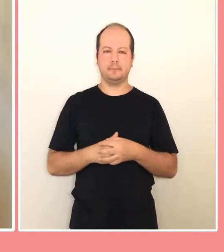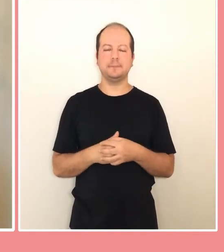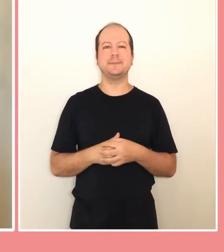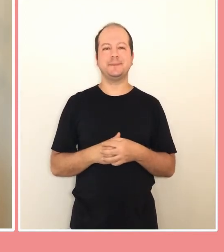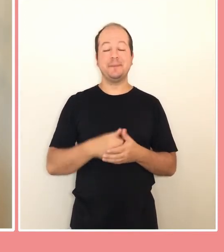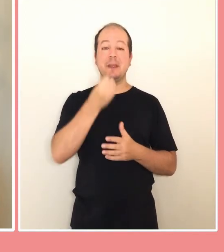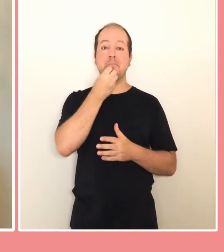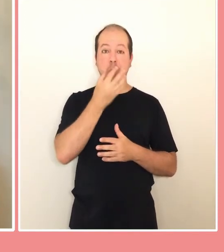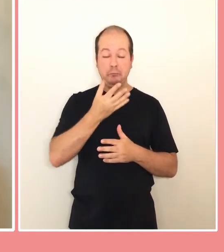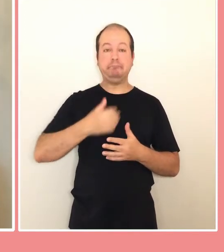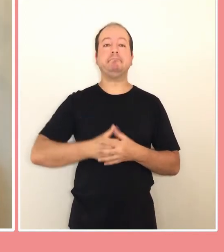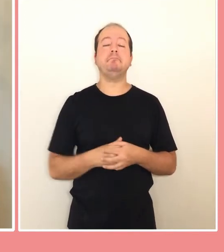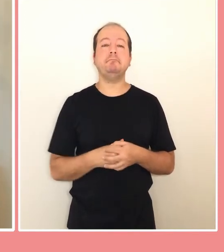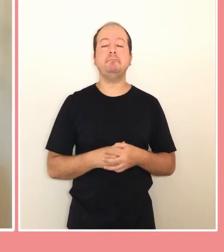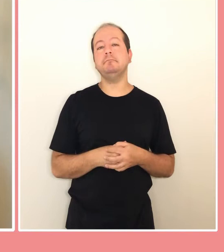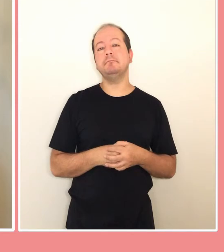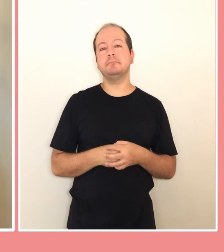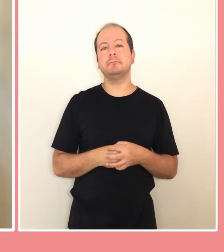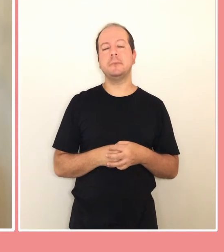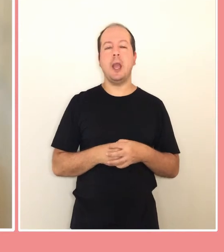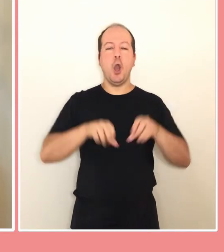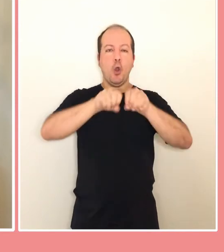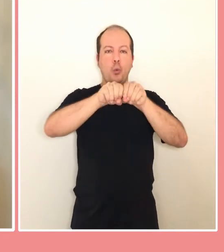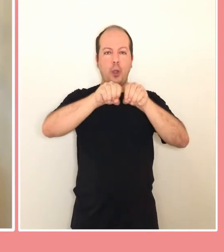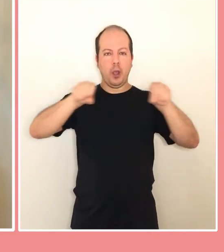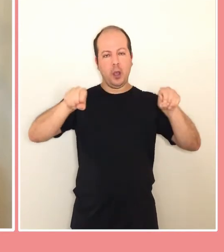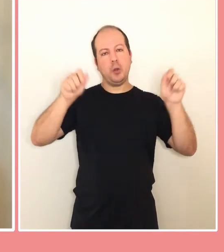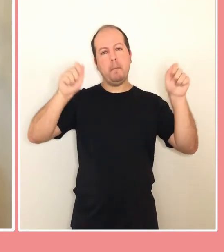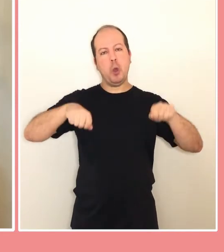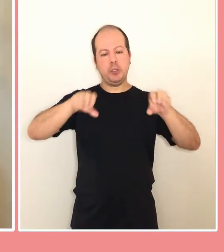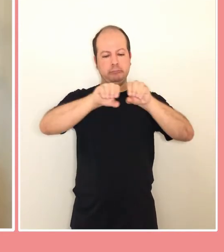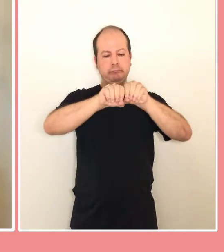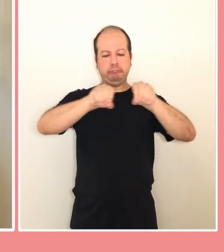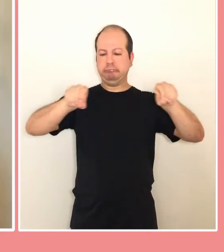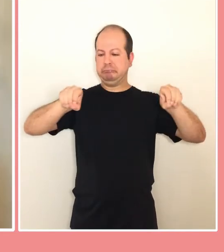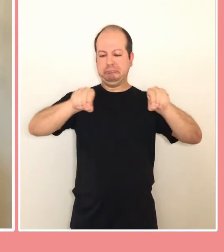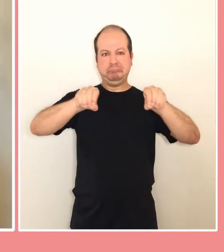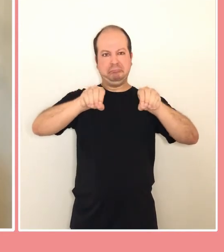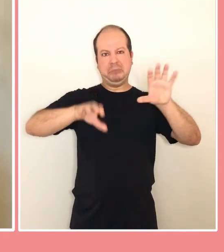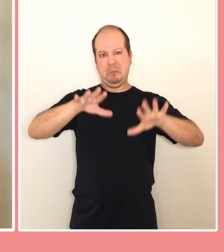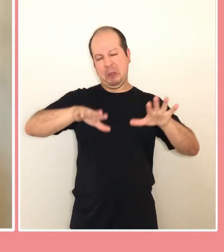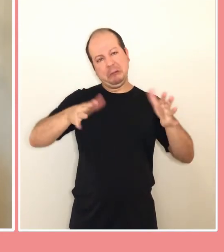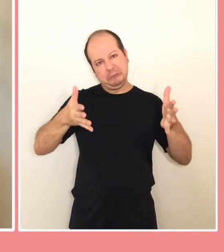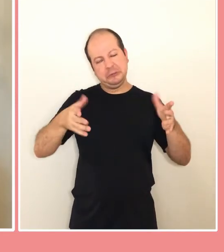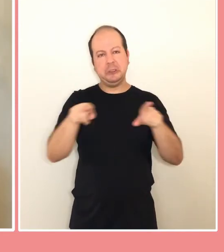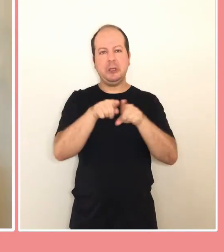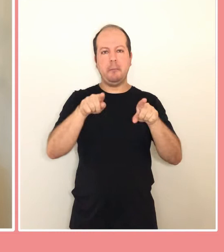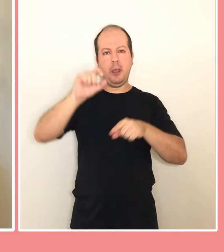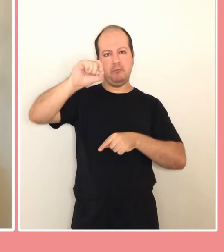Bom, então, como disse, o cano pode ser de vários tamanhos e de variadas